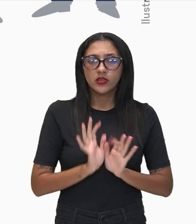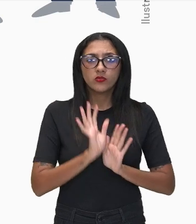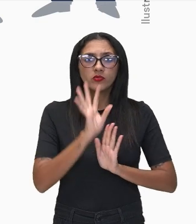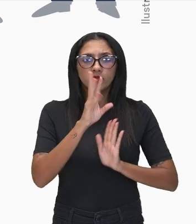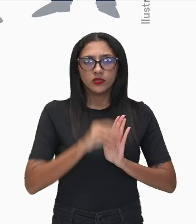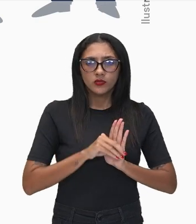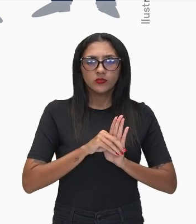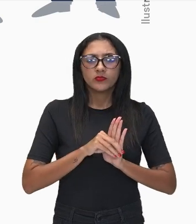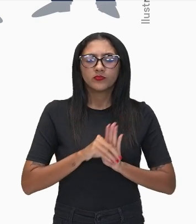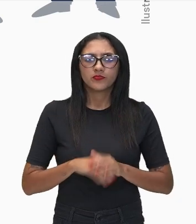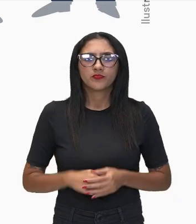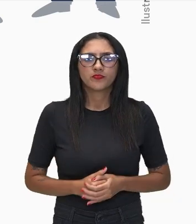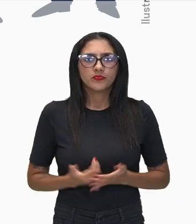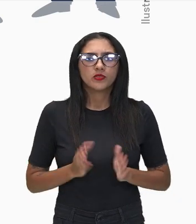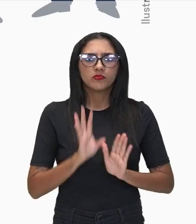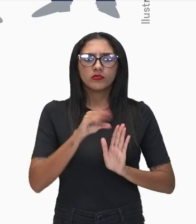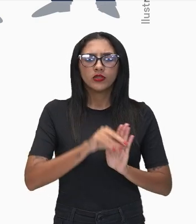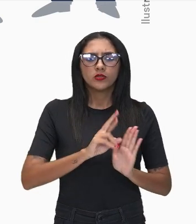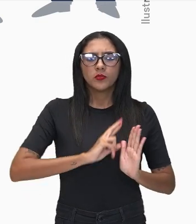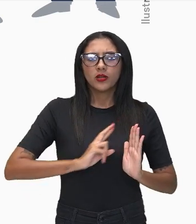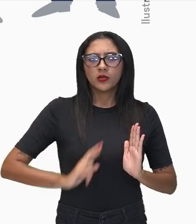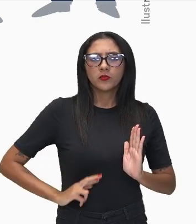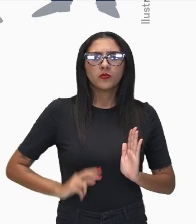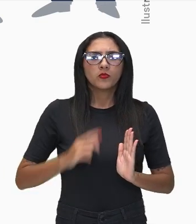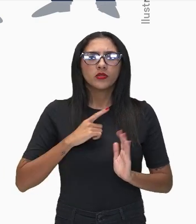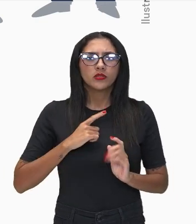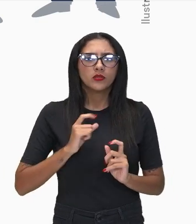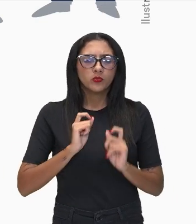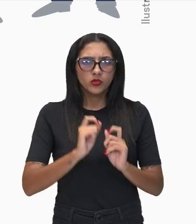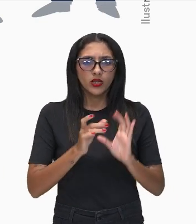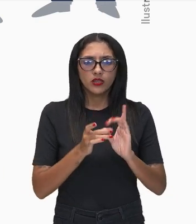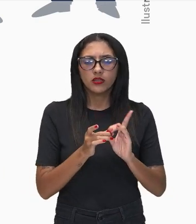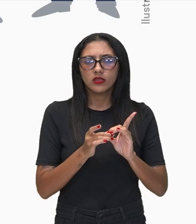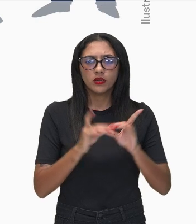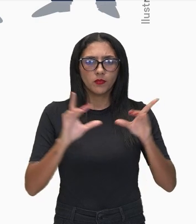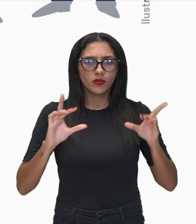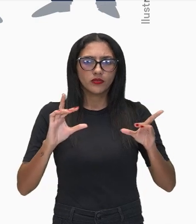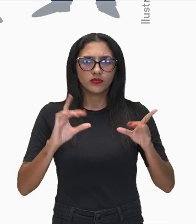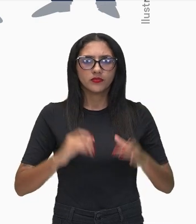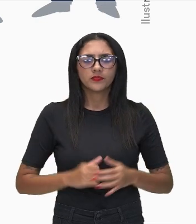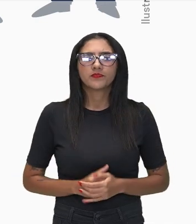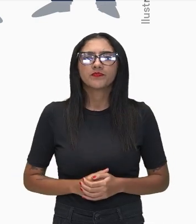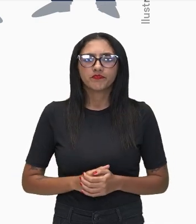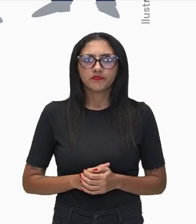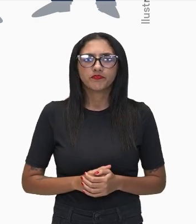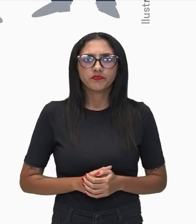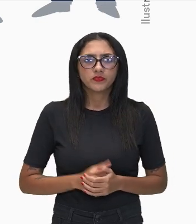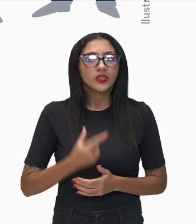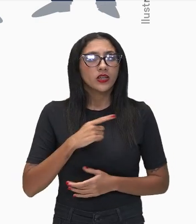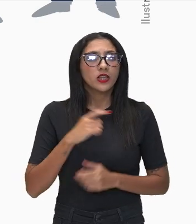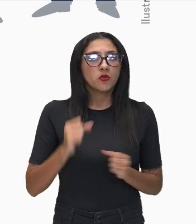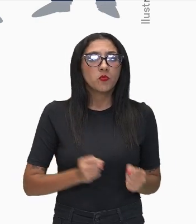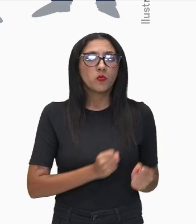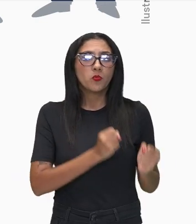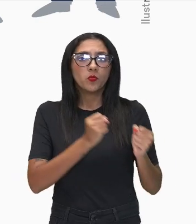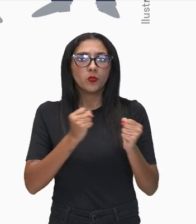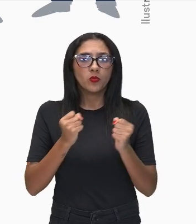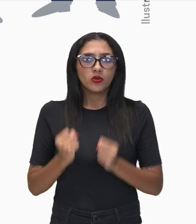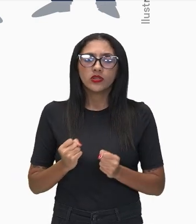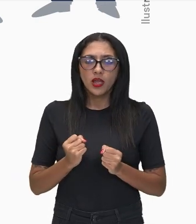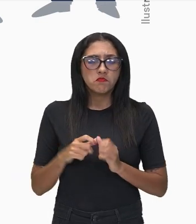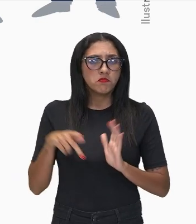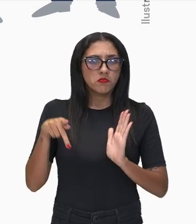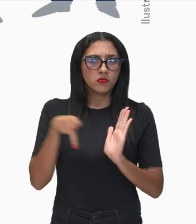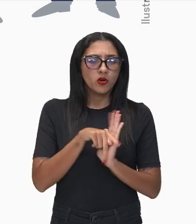dentro de uma república, nós temos um regime democrático, ou seja, o poder, ele emana da vontade